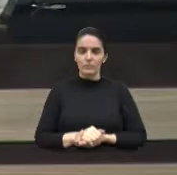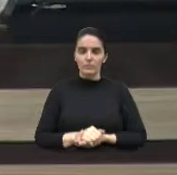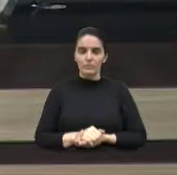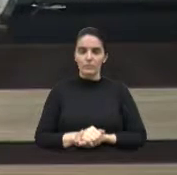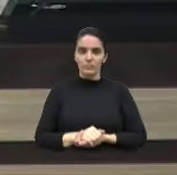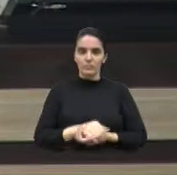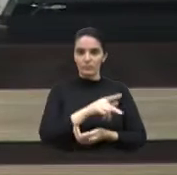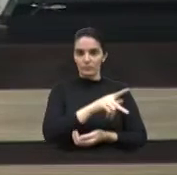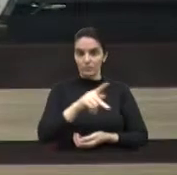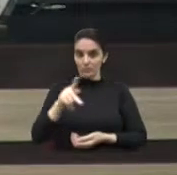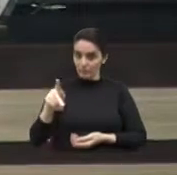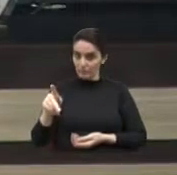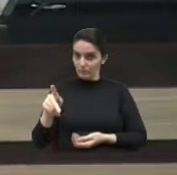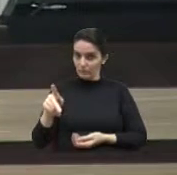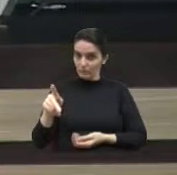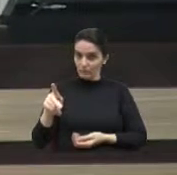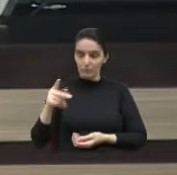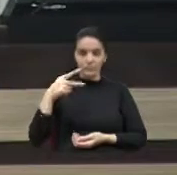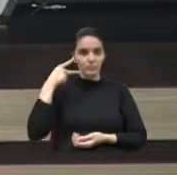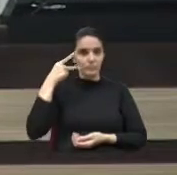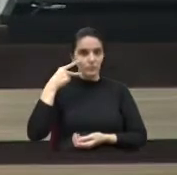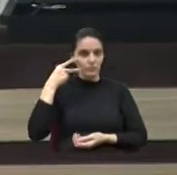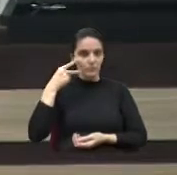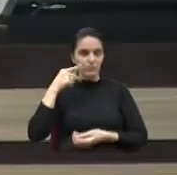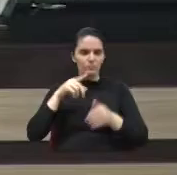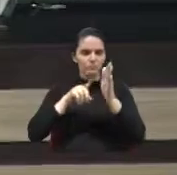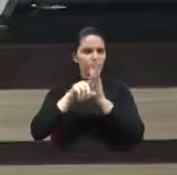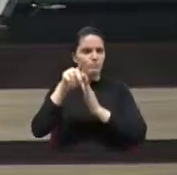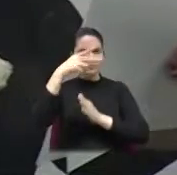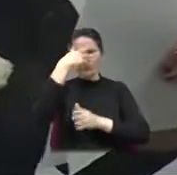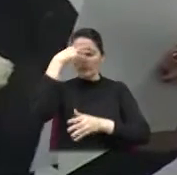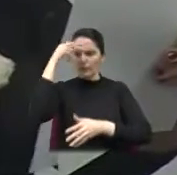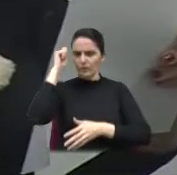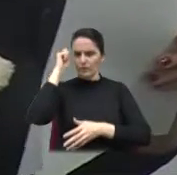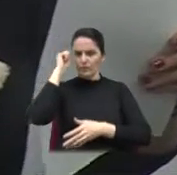Senhor presidente, nobres pares, eu fiz esse requerimento